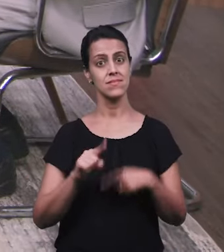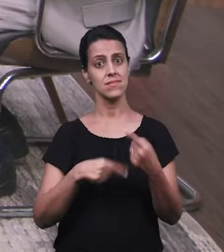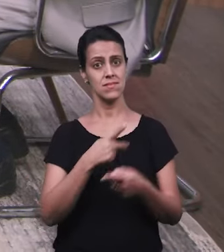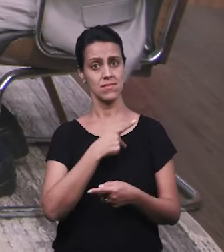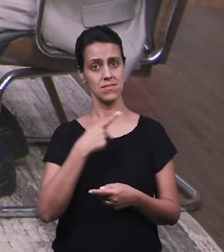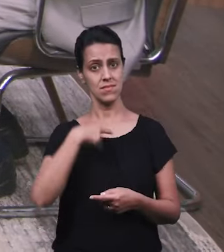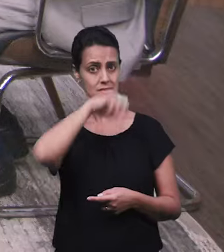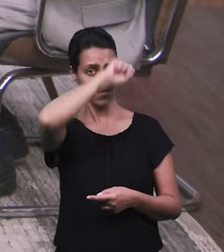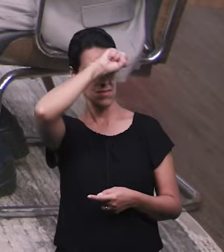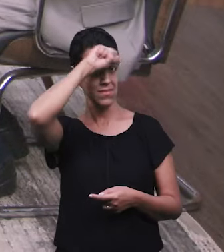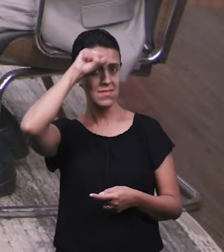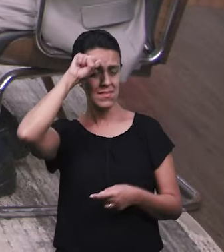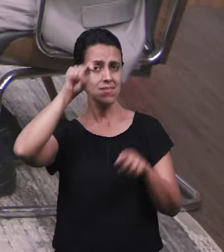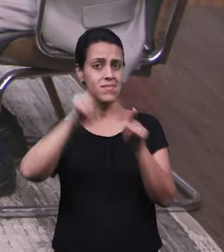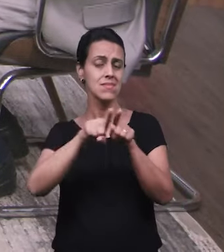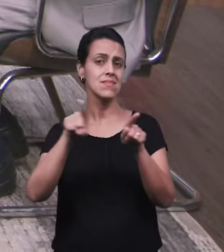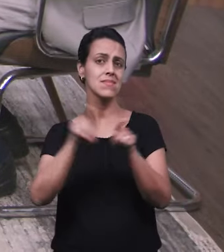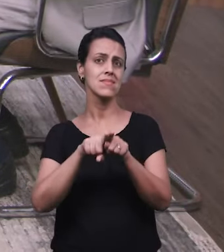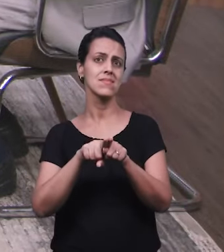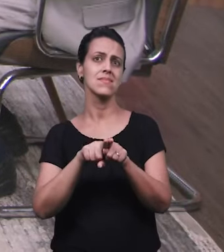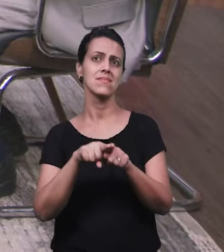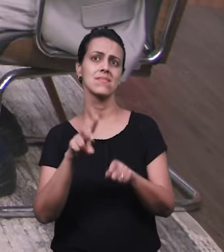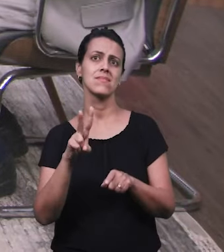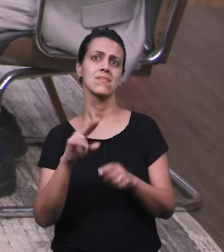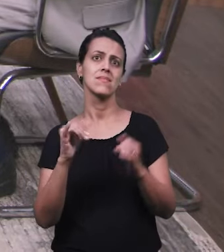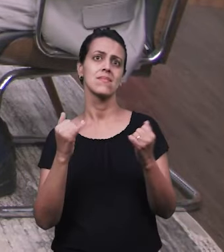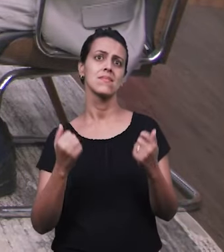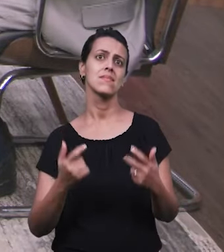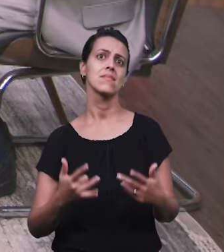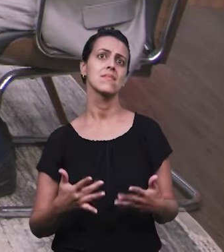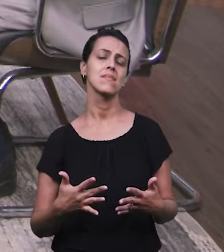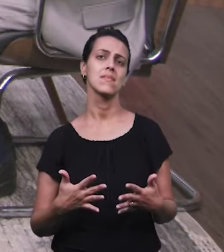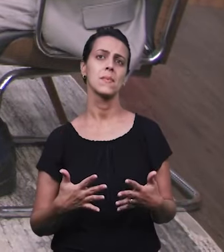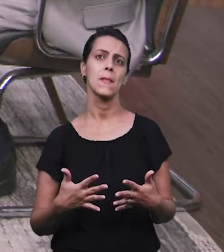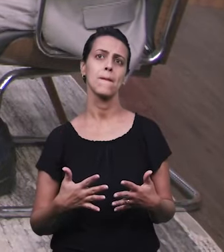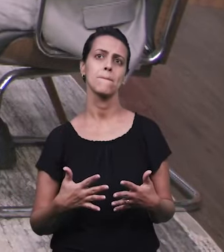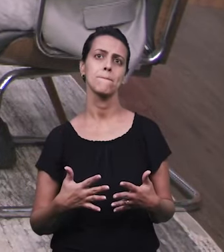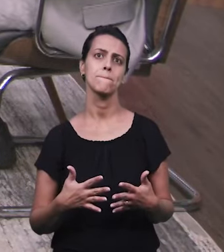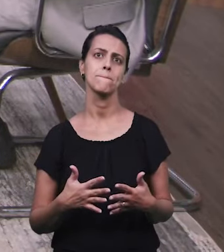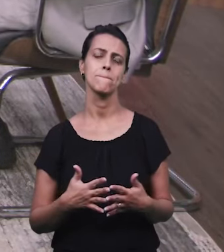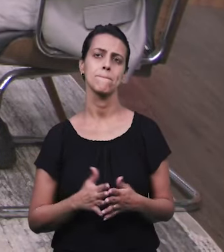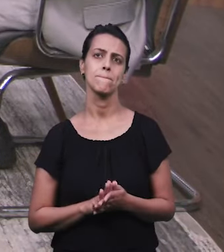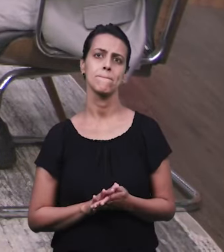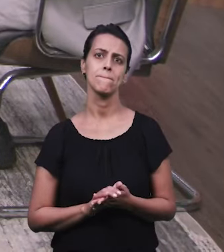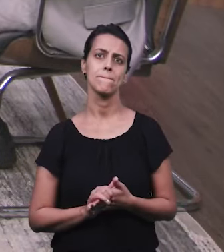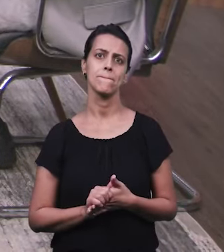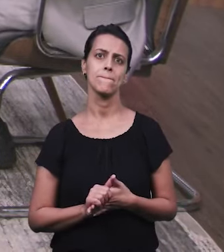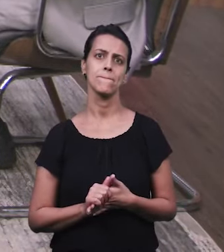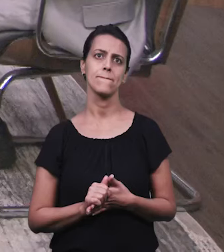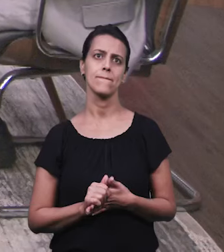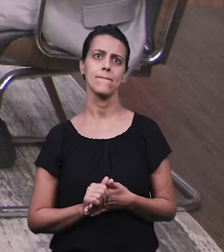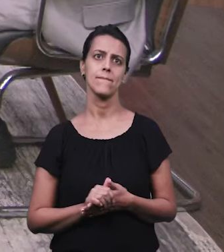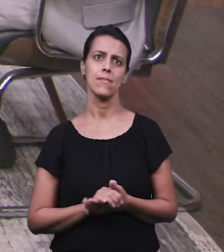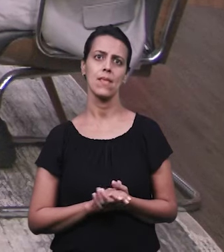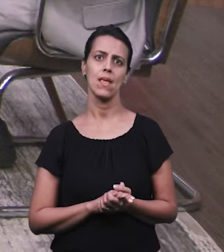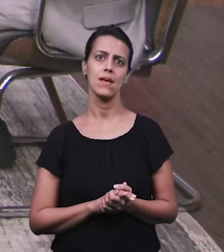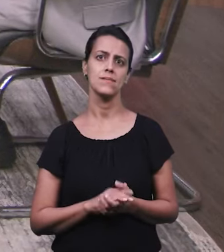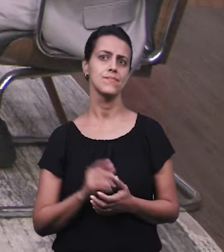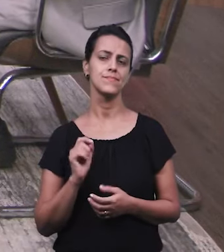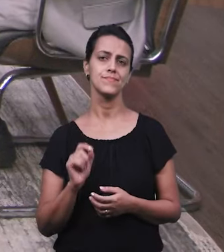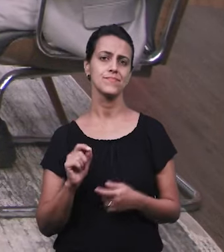por certo, terá que é a essência do companheiro que está mediando aqui, aquilo